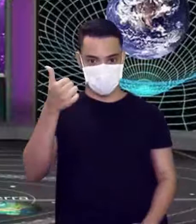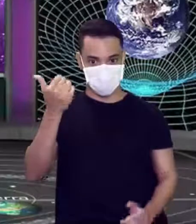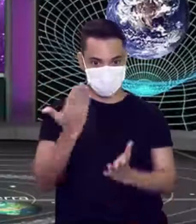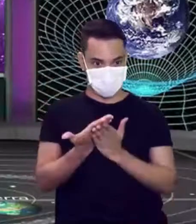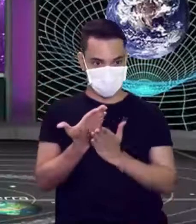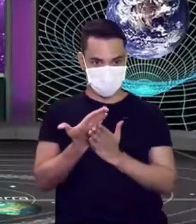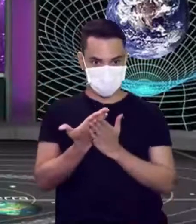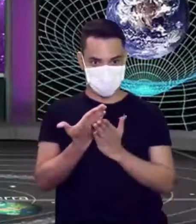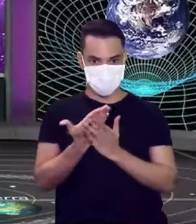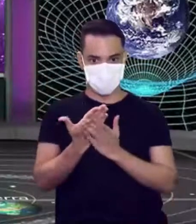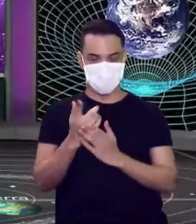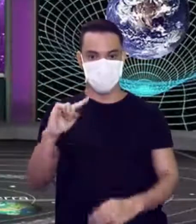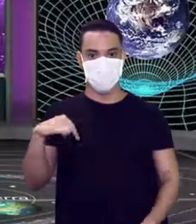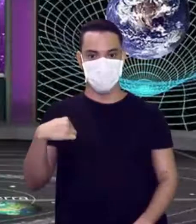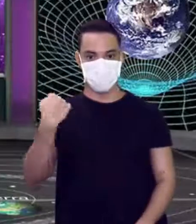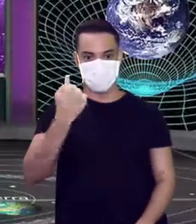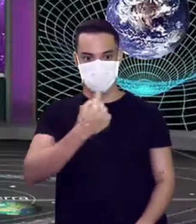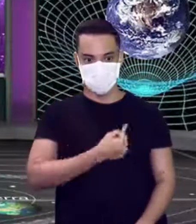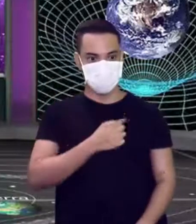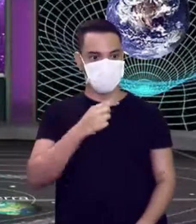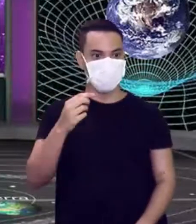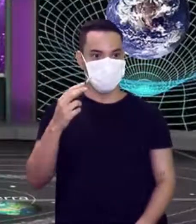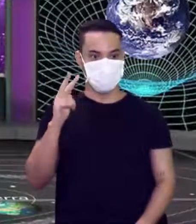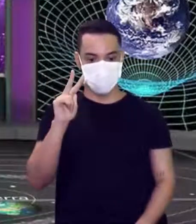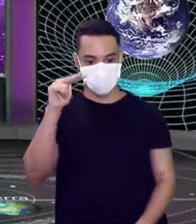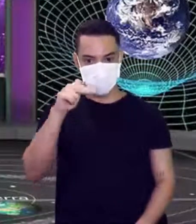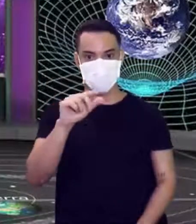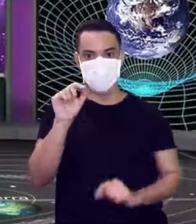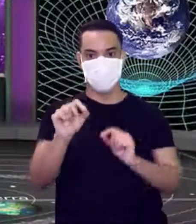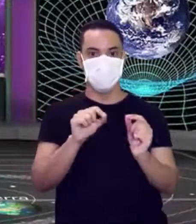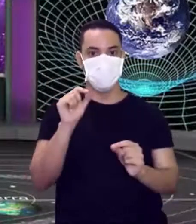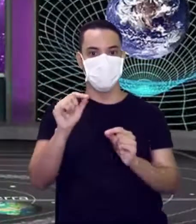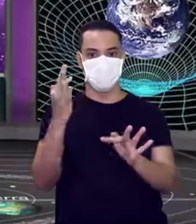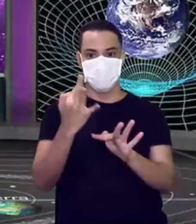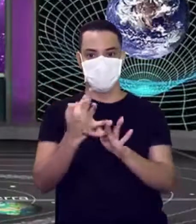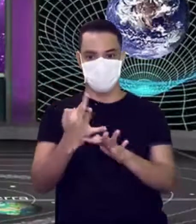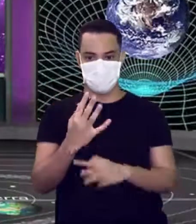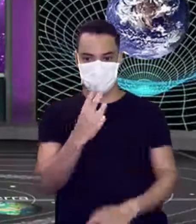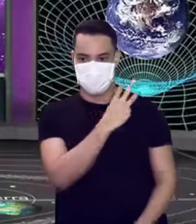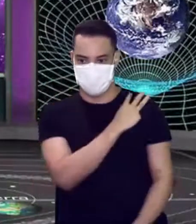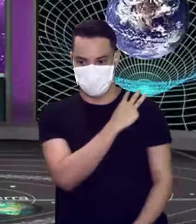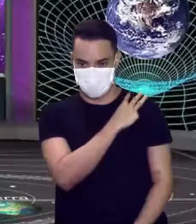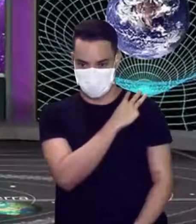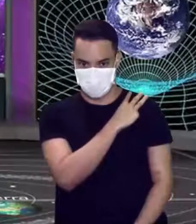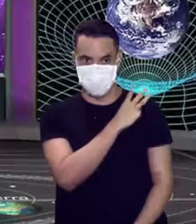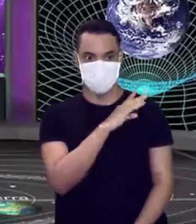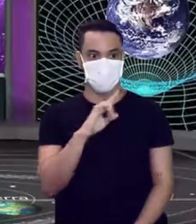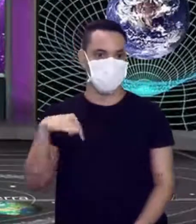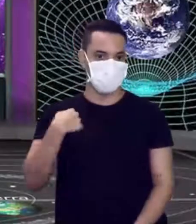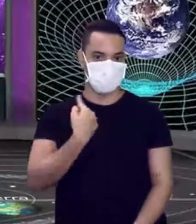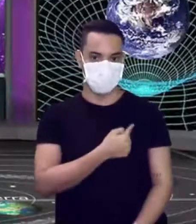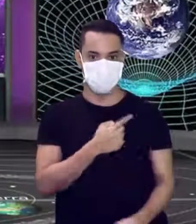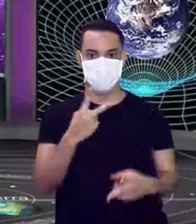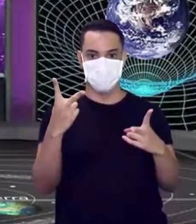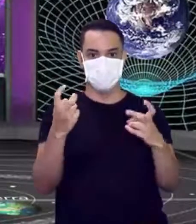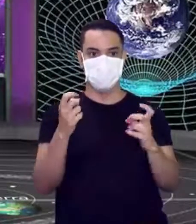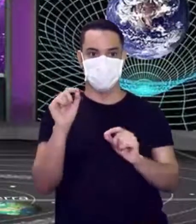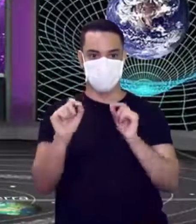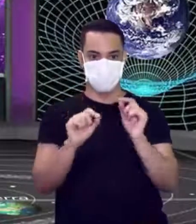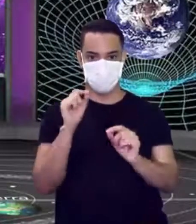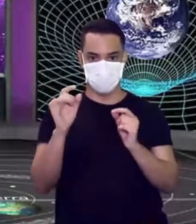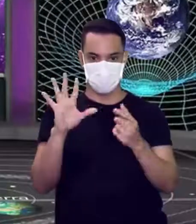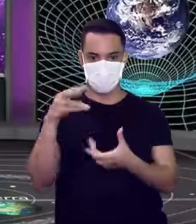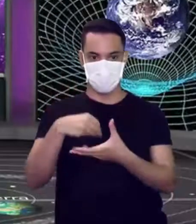Nós fomos introduzidos à física do terceiro ano, certo? E nós vimos que na física do terceiro